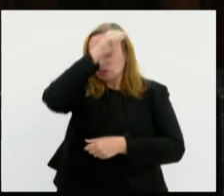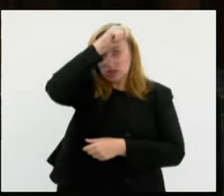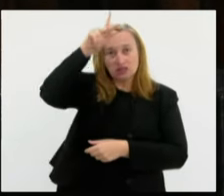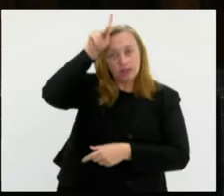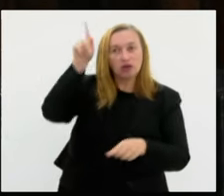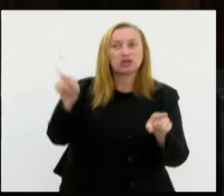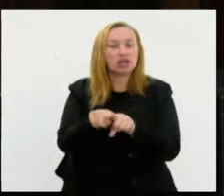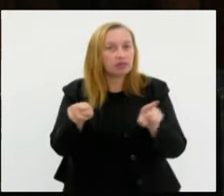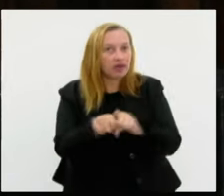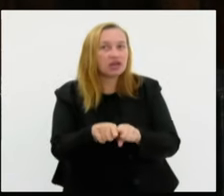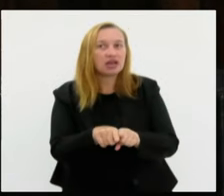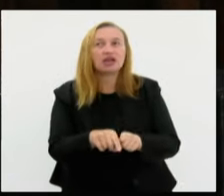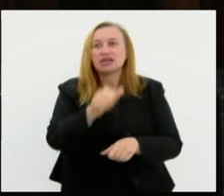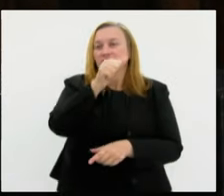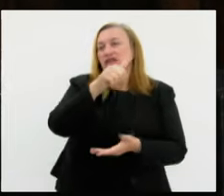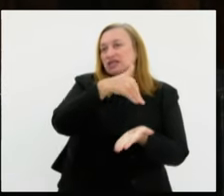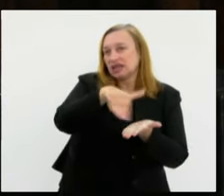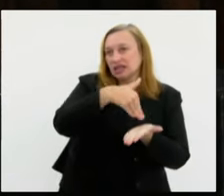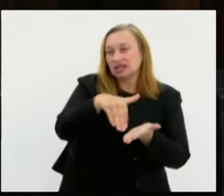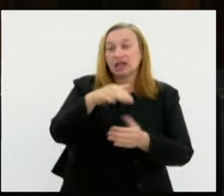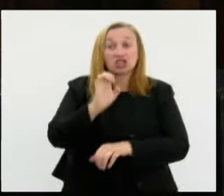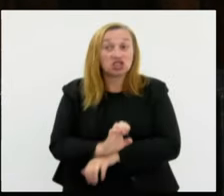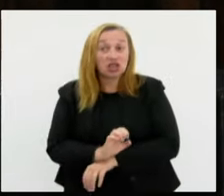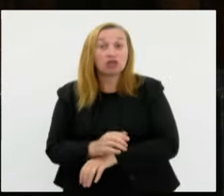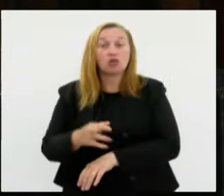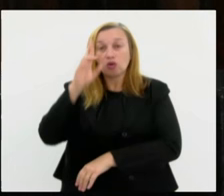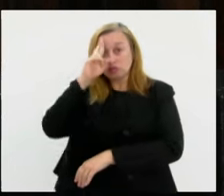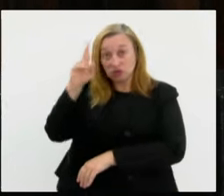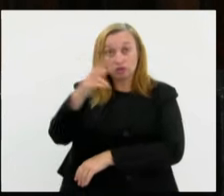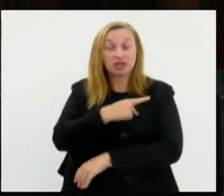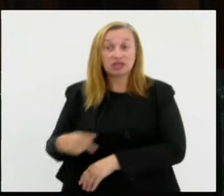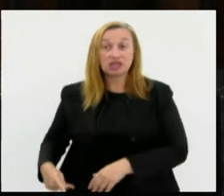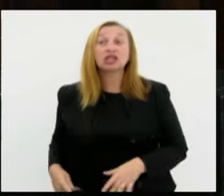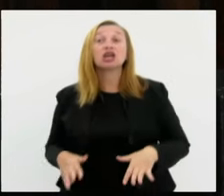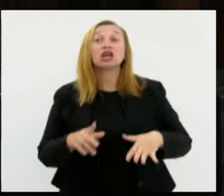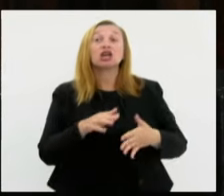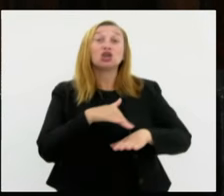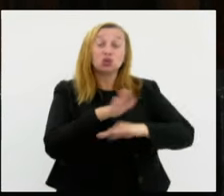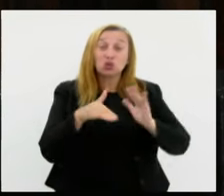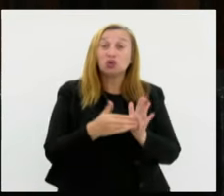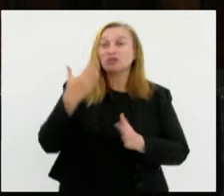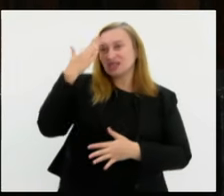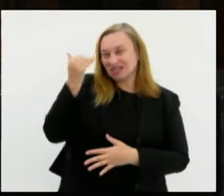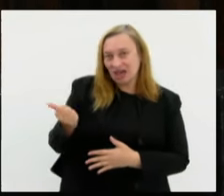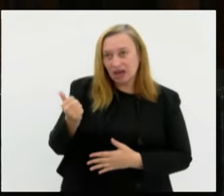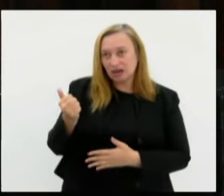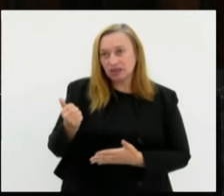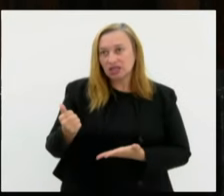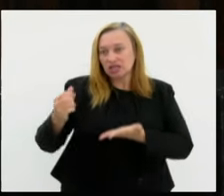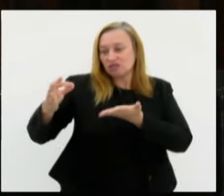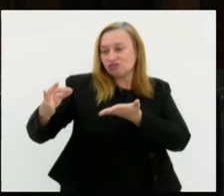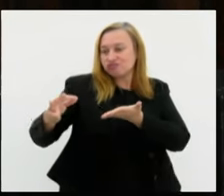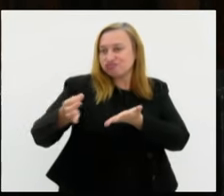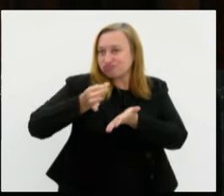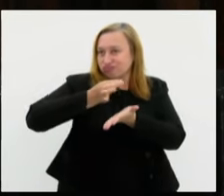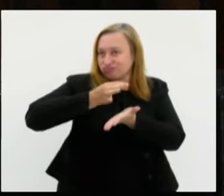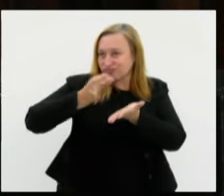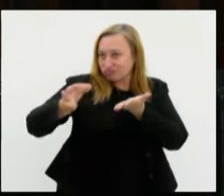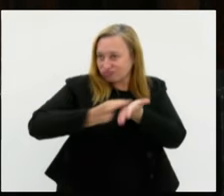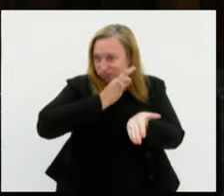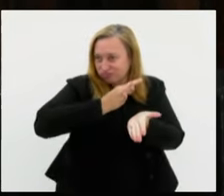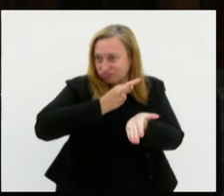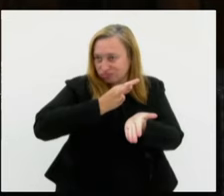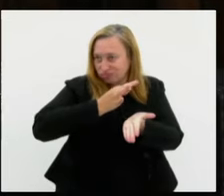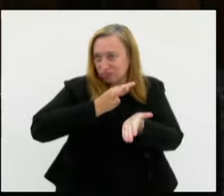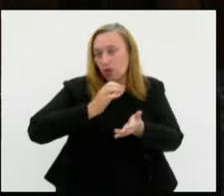Excelência, e que todos sabem que aqueles que botam o seu jamegão no poder executivo